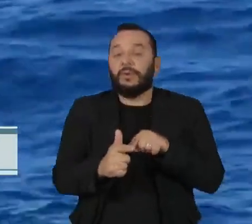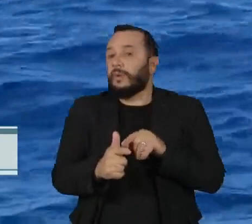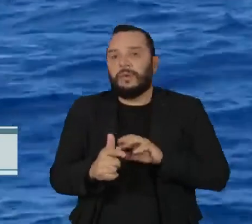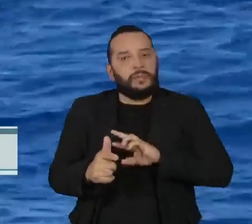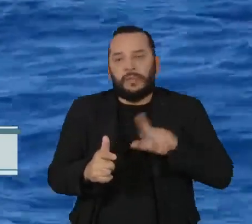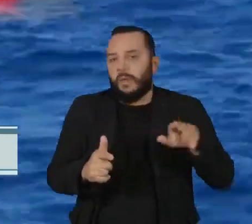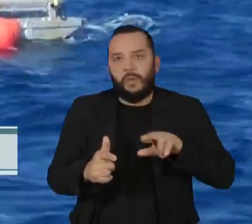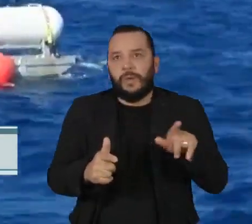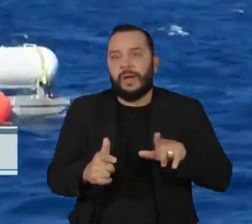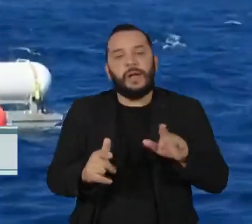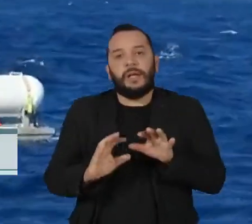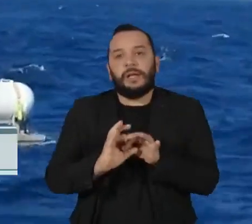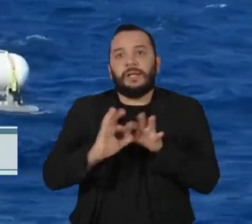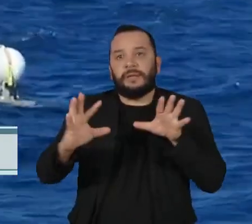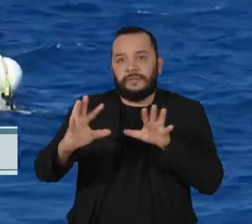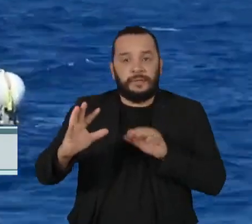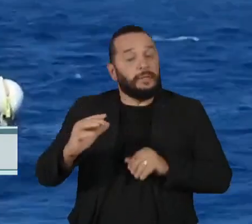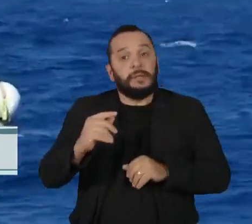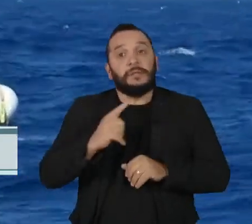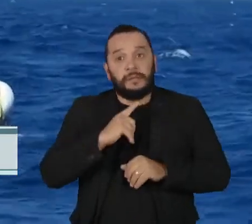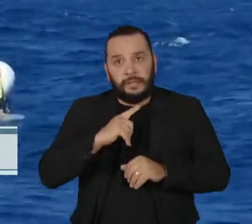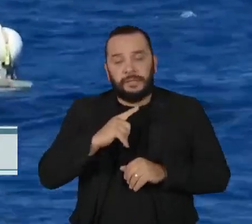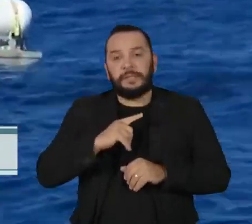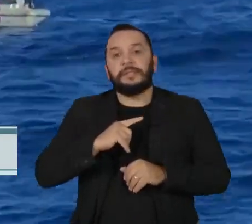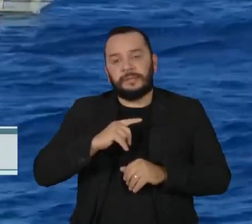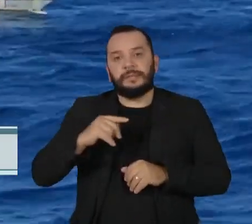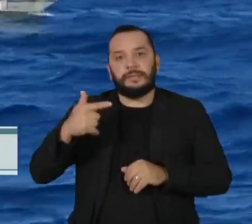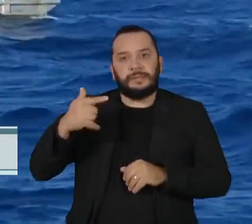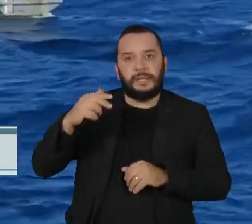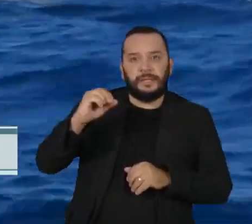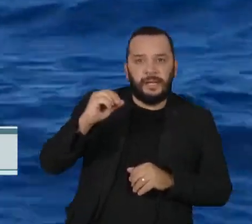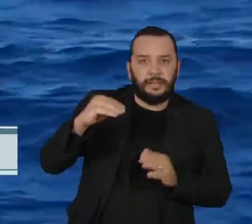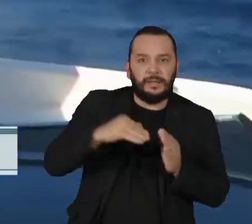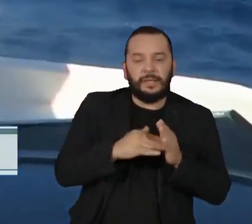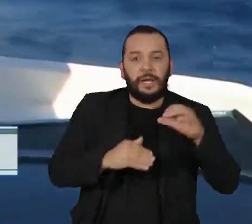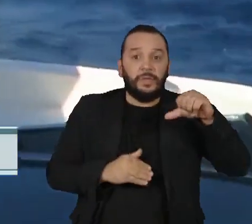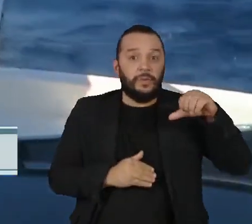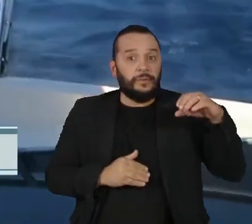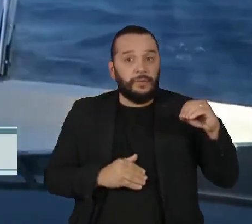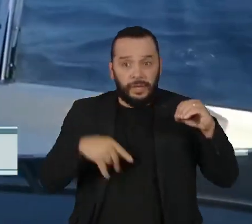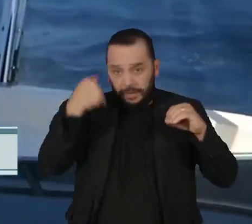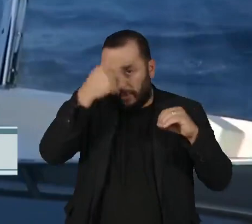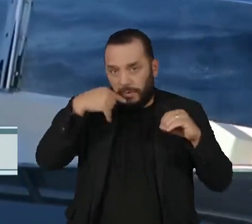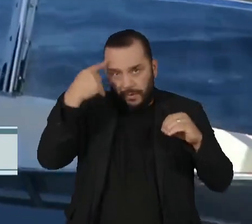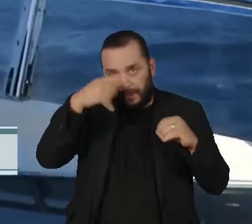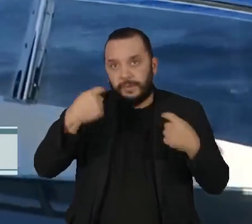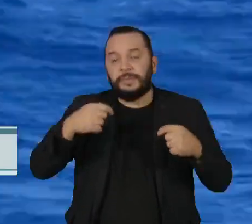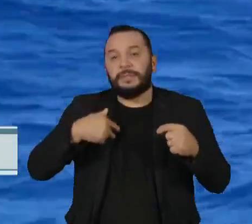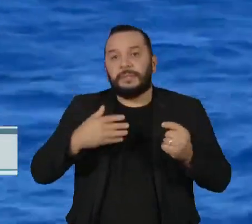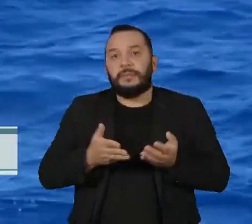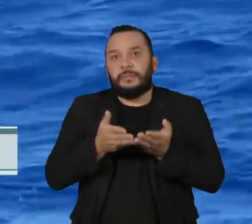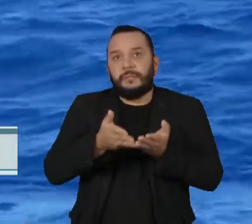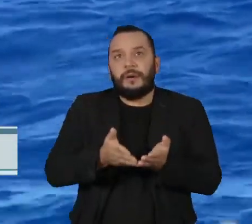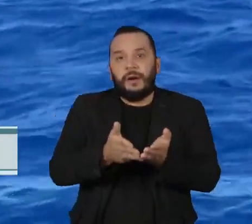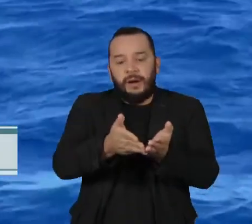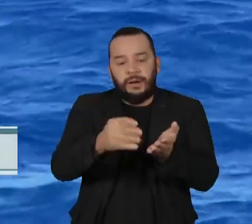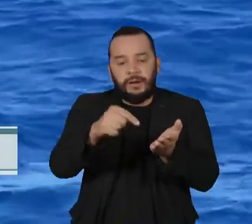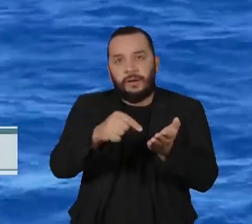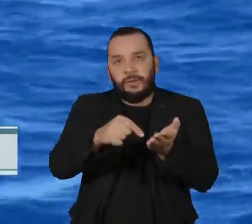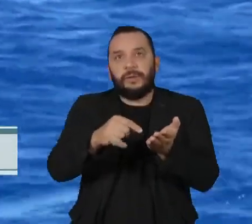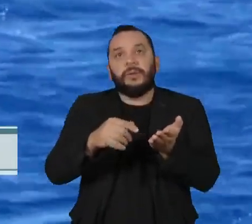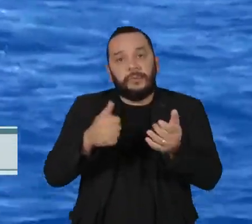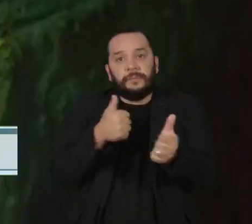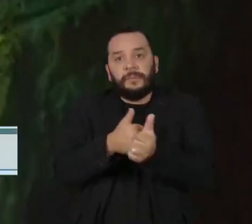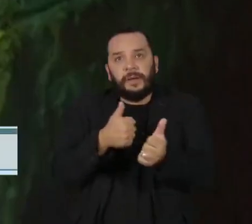ela tem de 70 a pouco mais de 90 horas de energia e depende de um navio ou barco base para